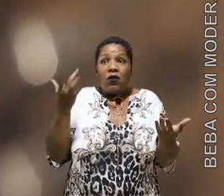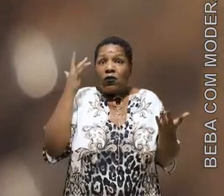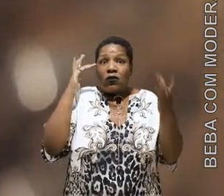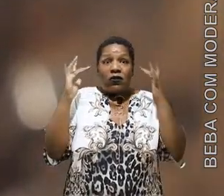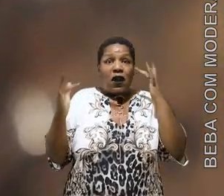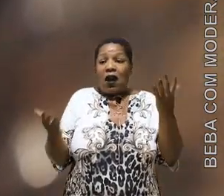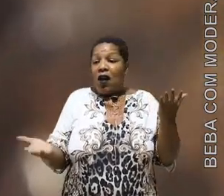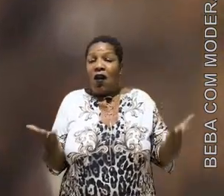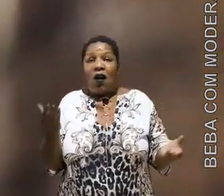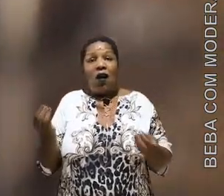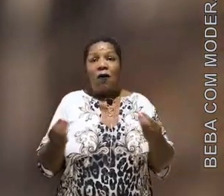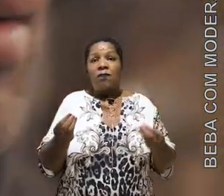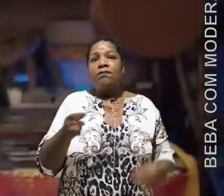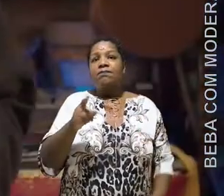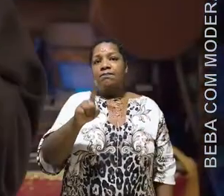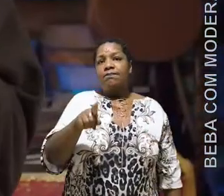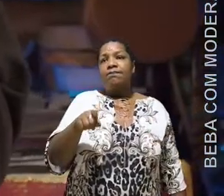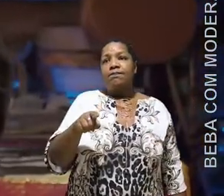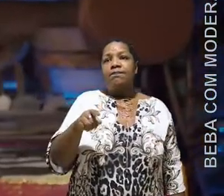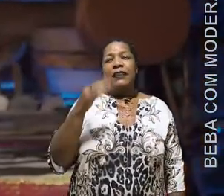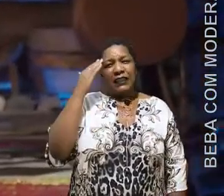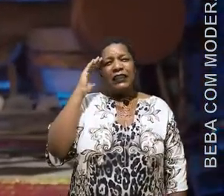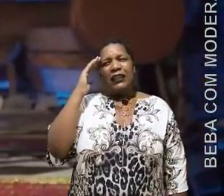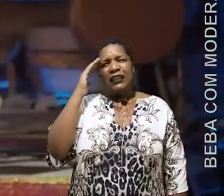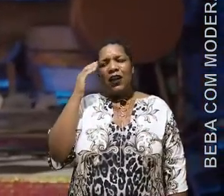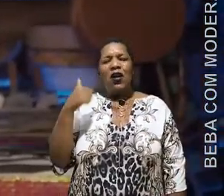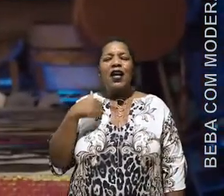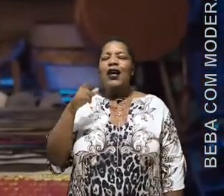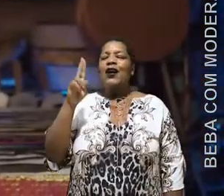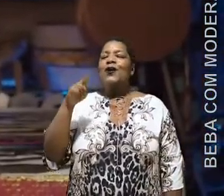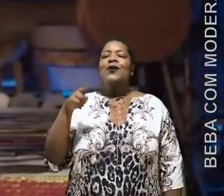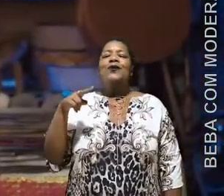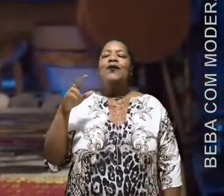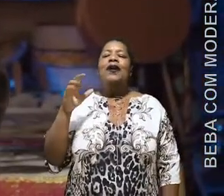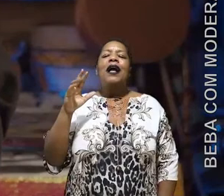vou morrer não tem como história